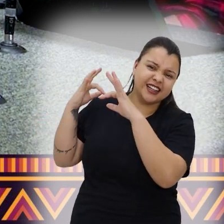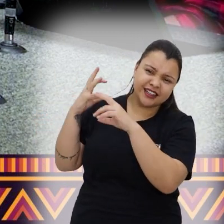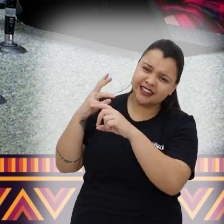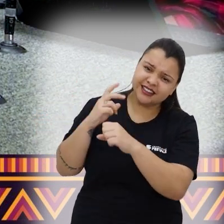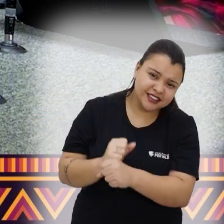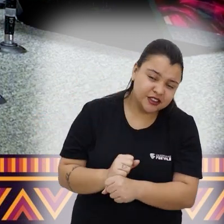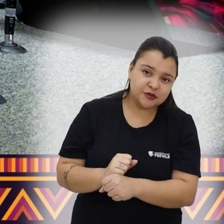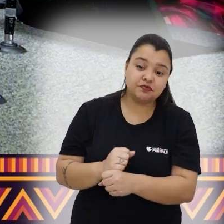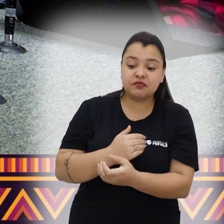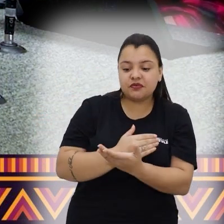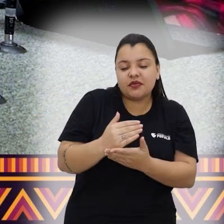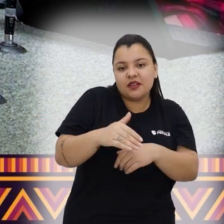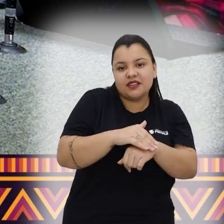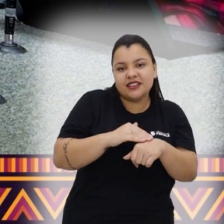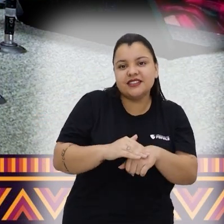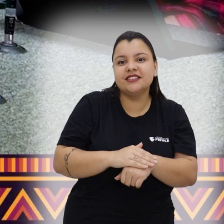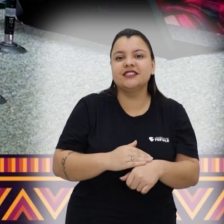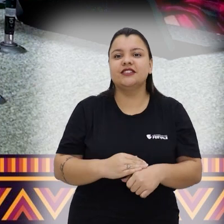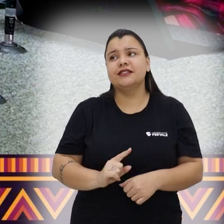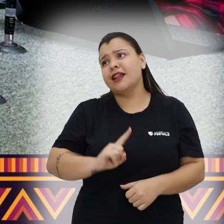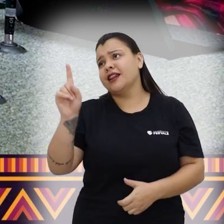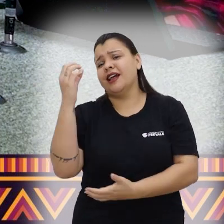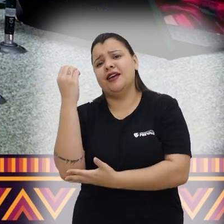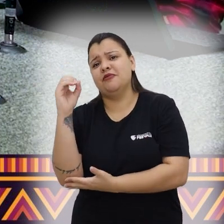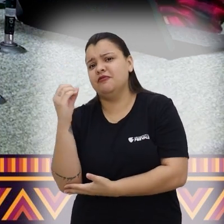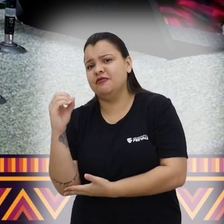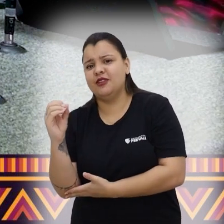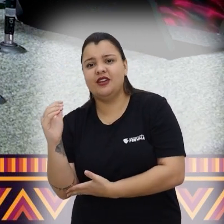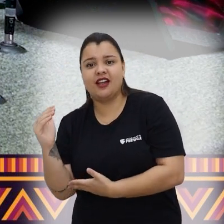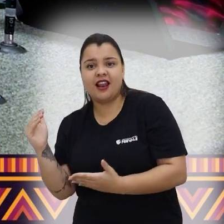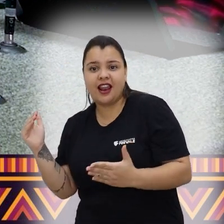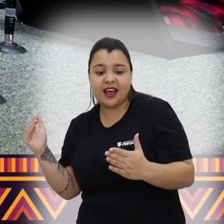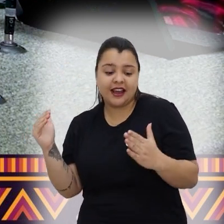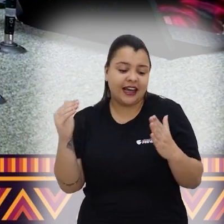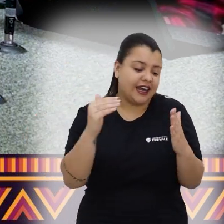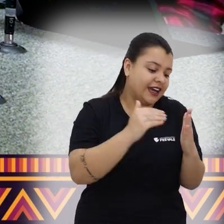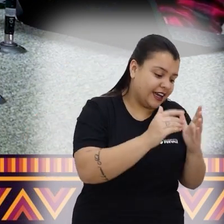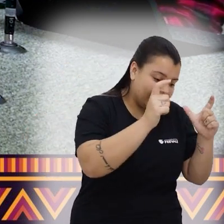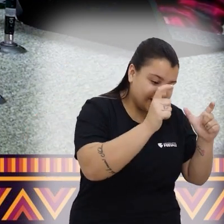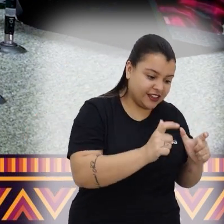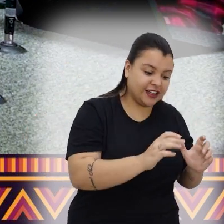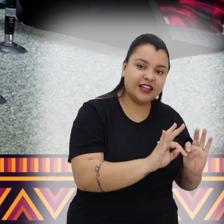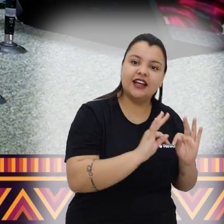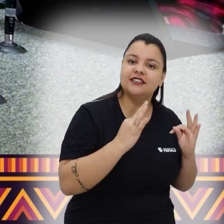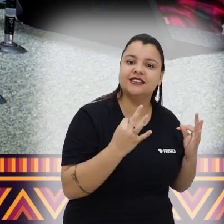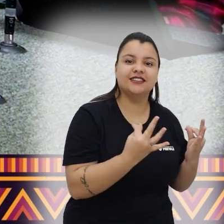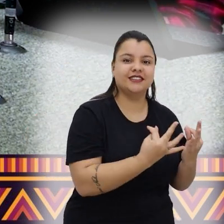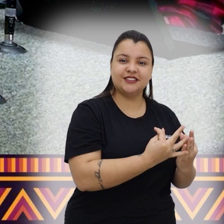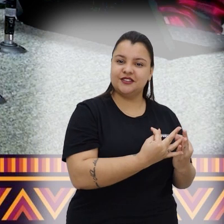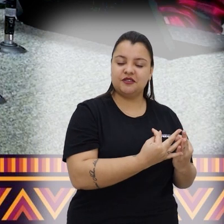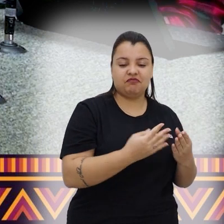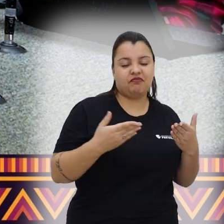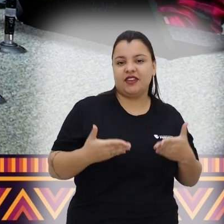sobre o Parque da Redenção e desemboca nesse núcleo familiar que hoje,